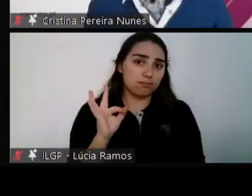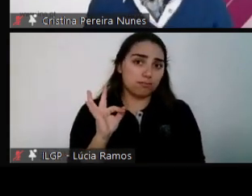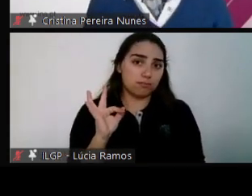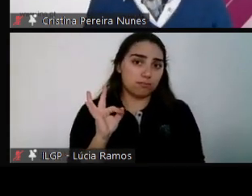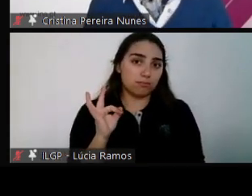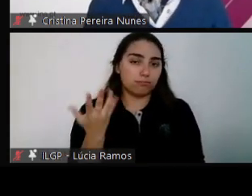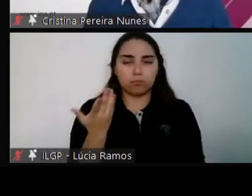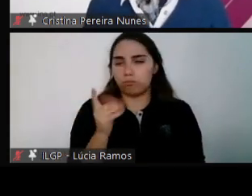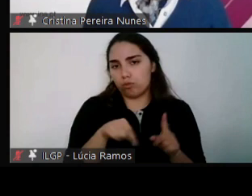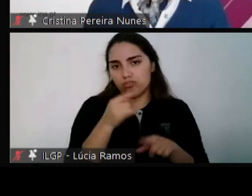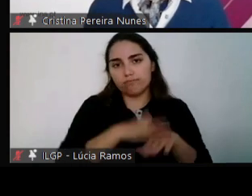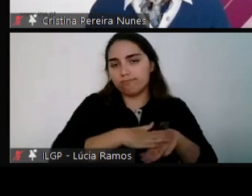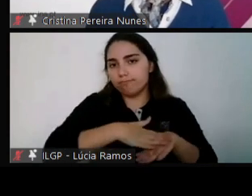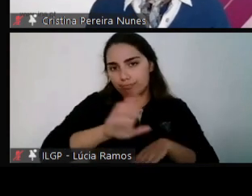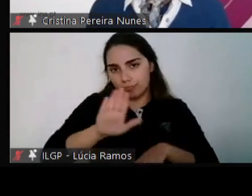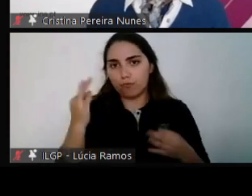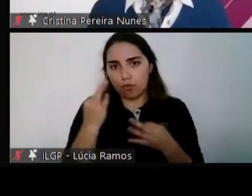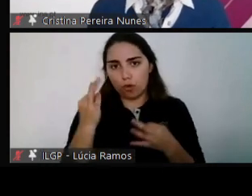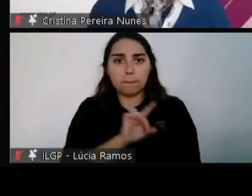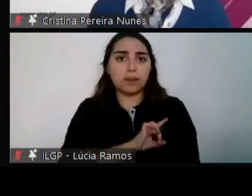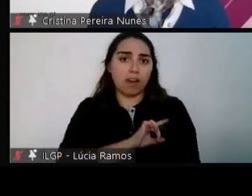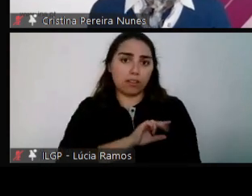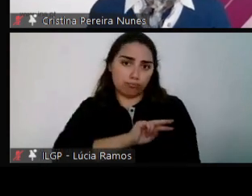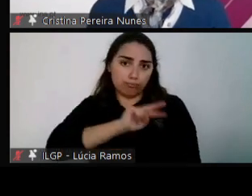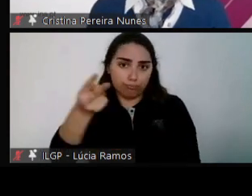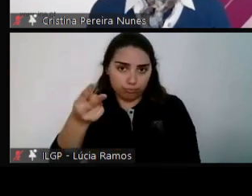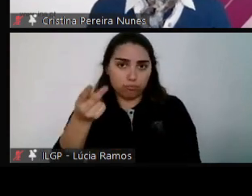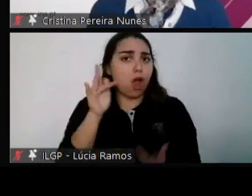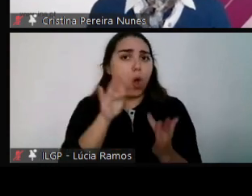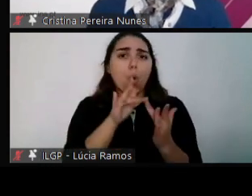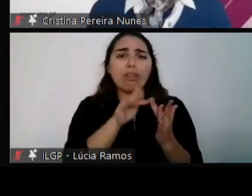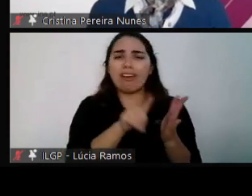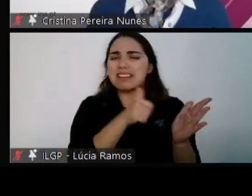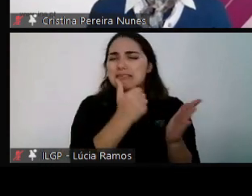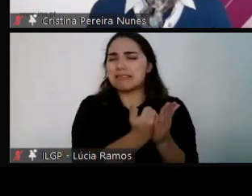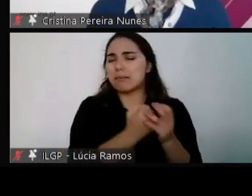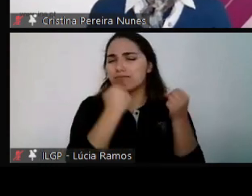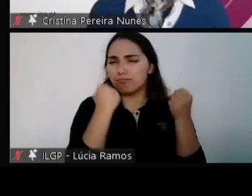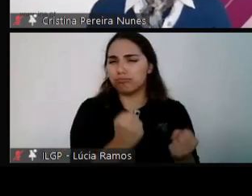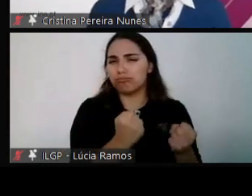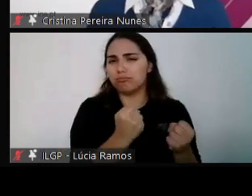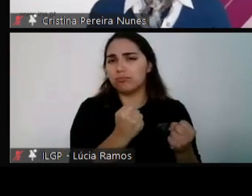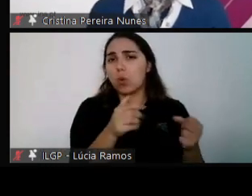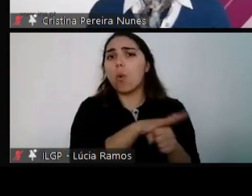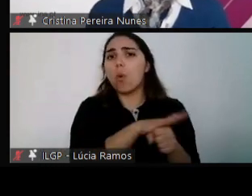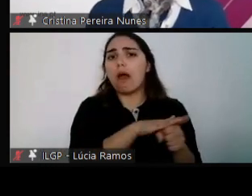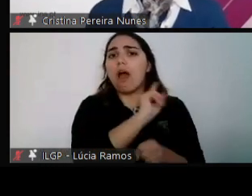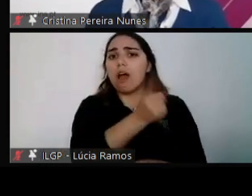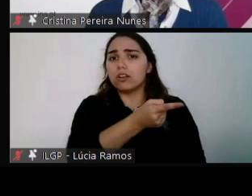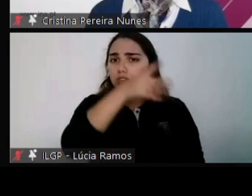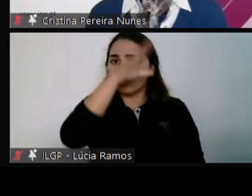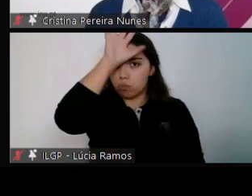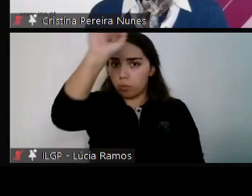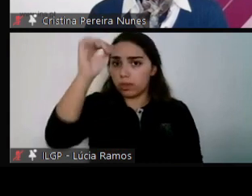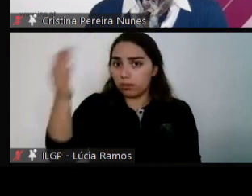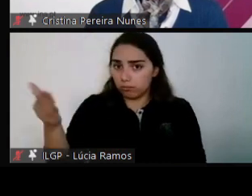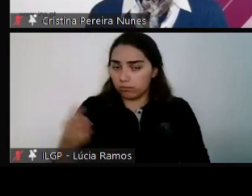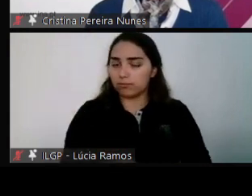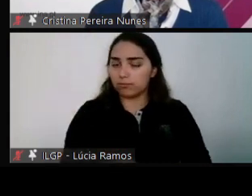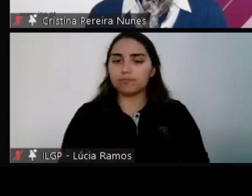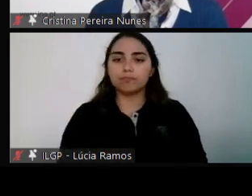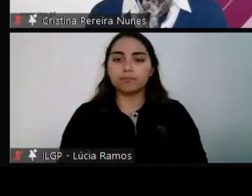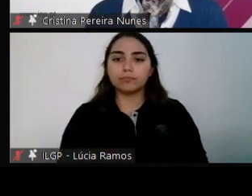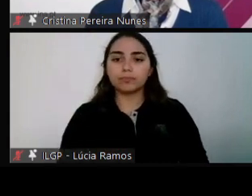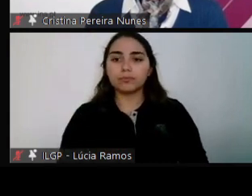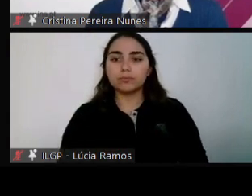razões, para sair para o setor privado, mas mantendo um contacto fortíssimo com a área pública. O que significa que, e lá fora,